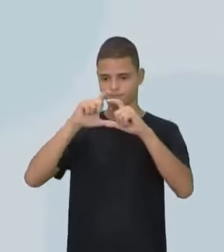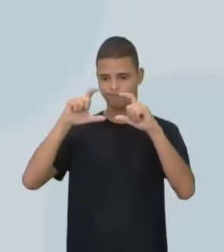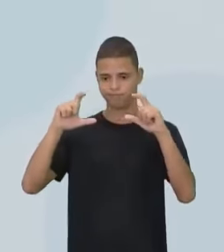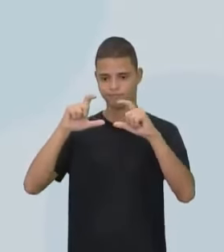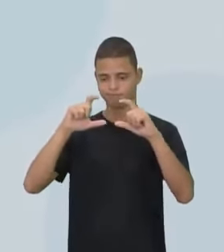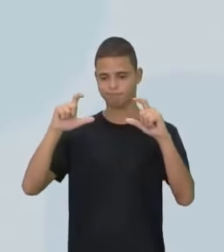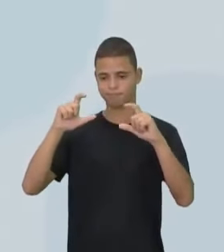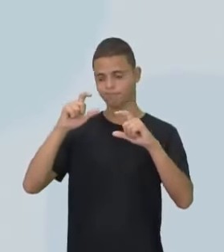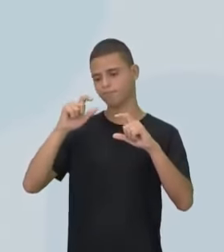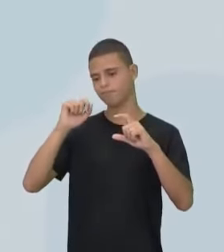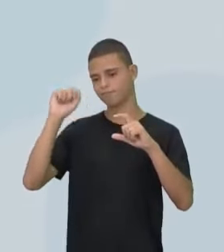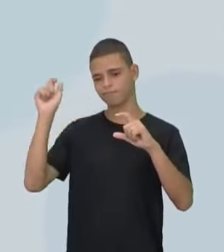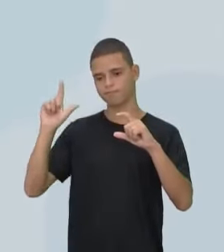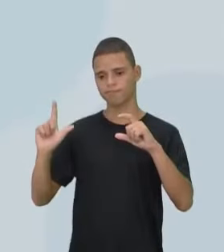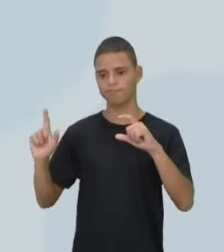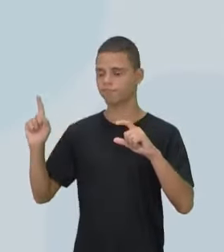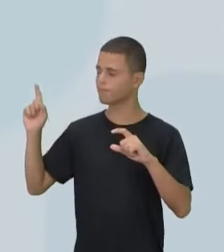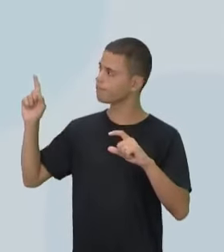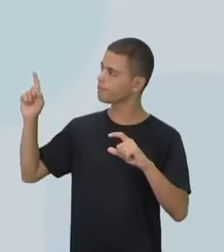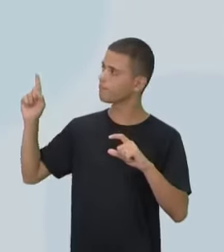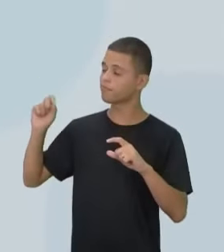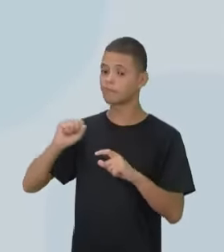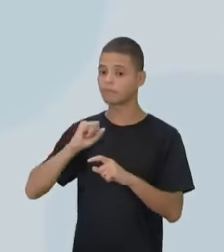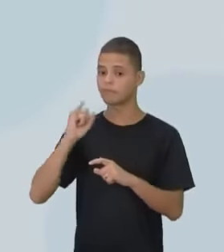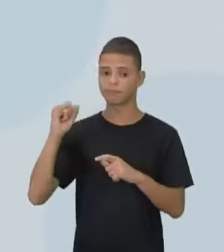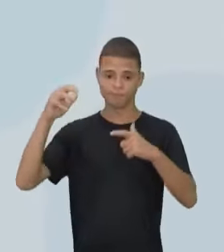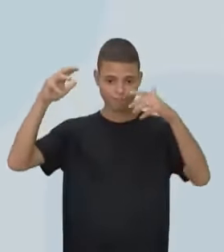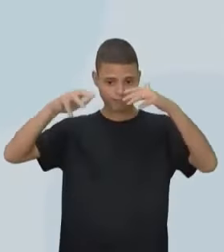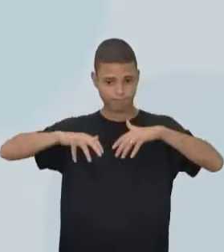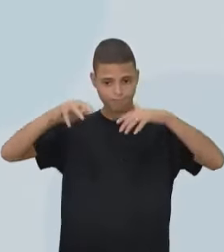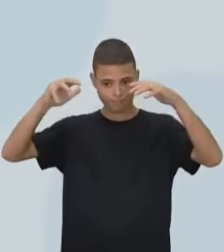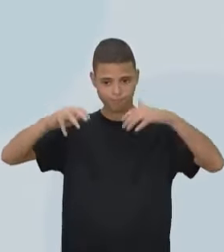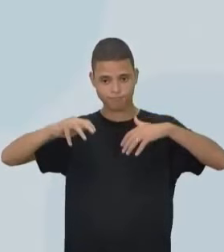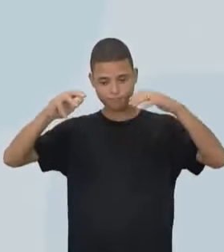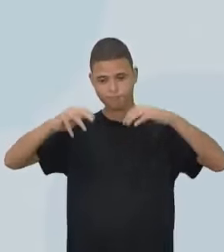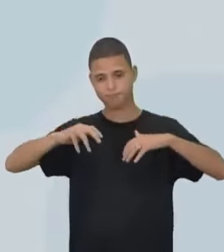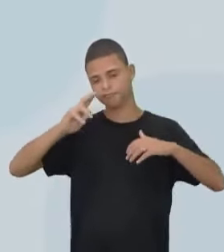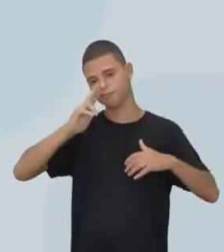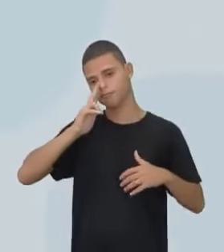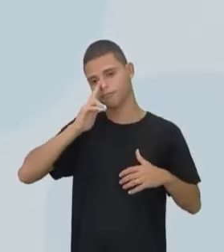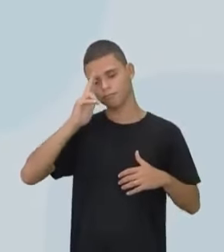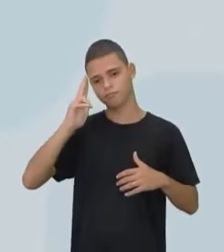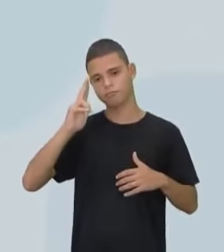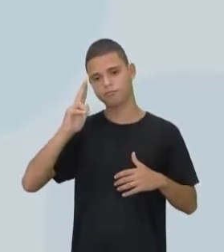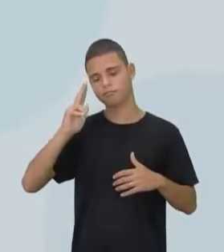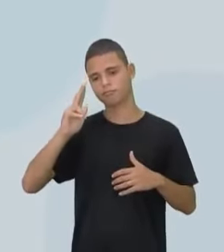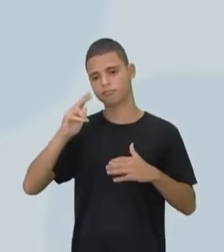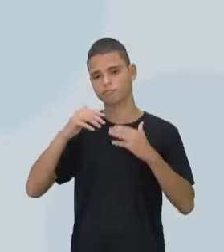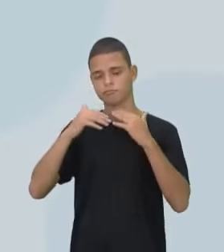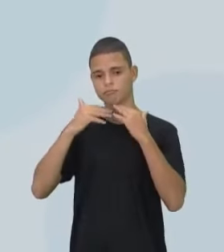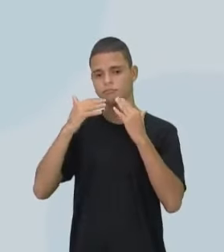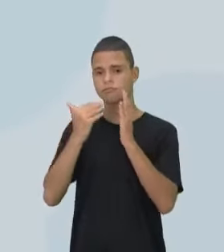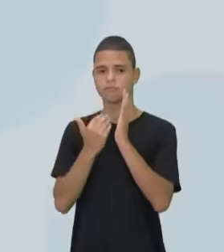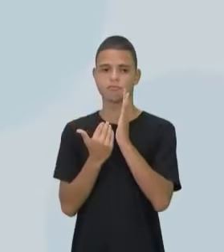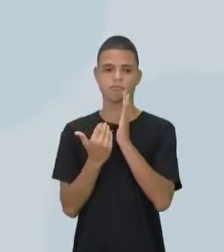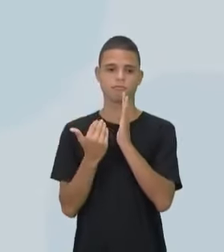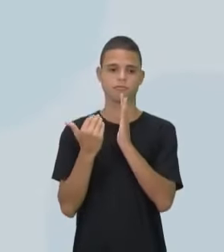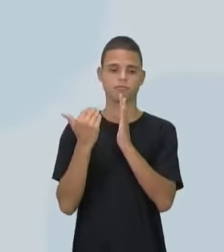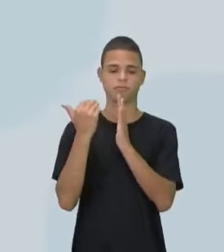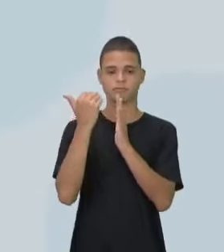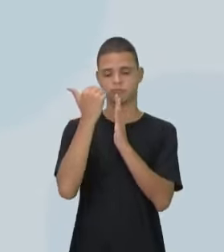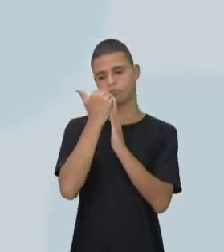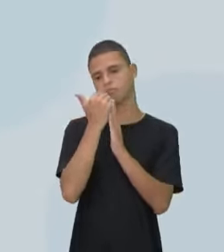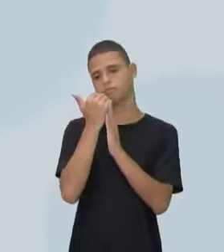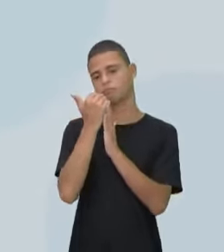viva, né, na operação, que se chover muito forte na cabeceira, essa água não vai toda, né, para o